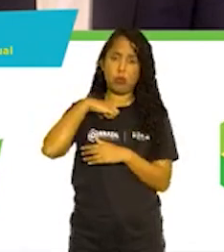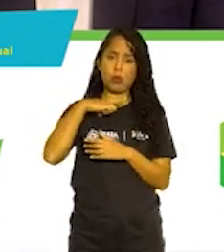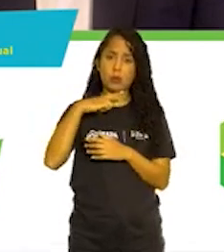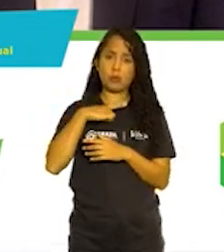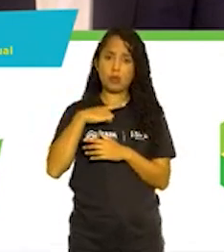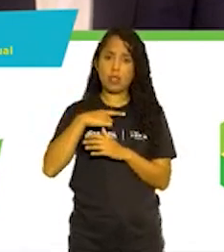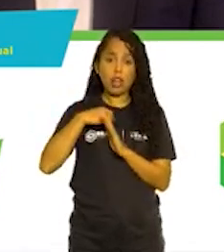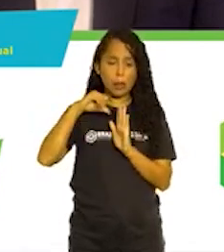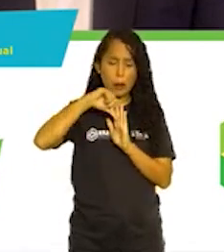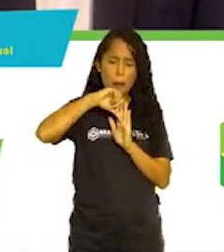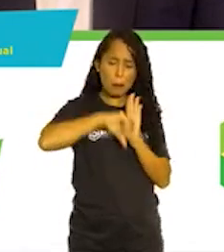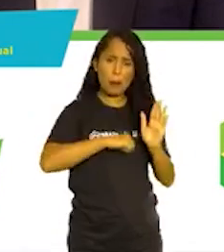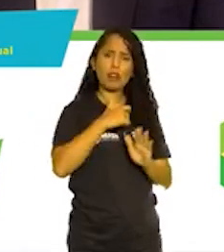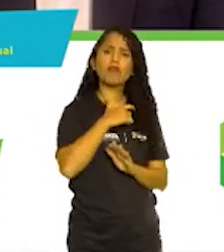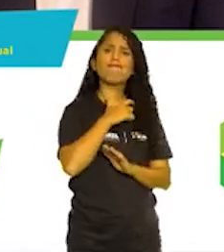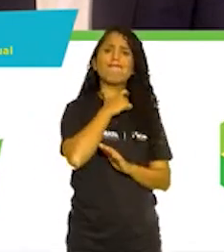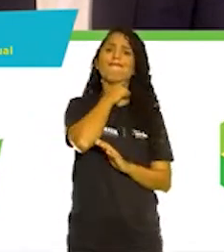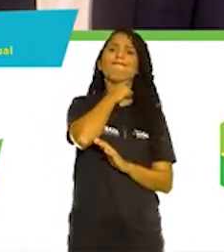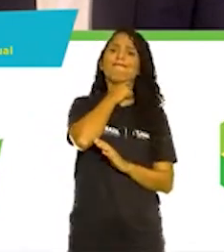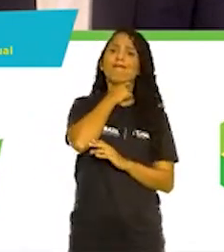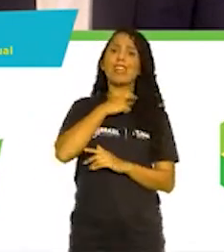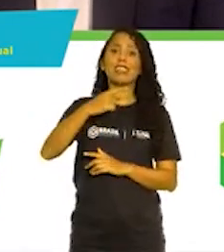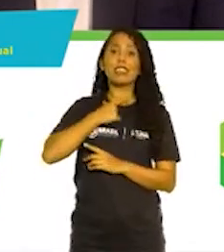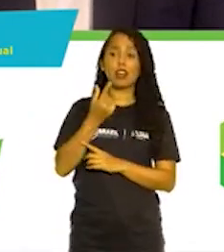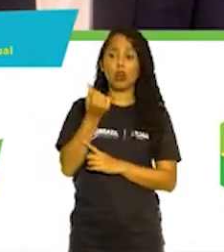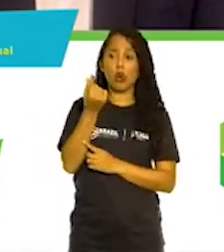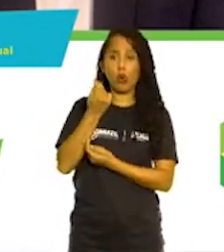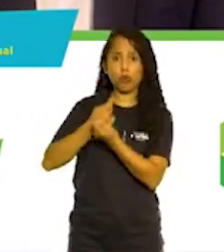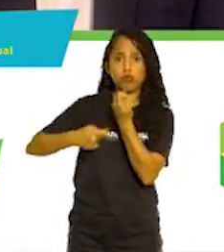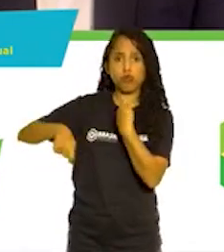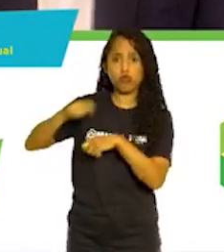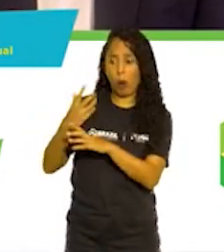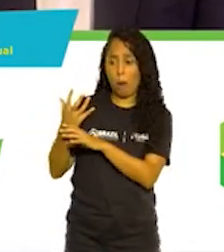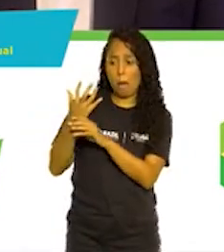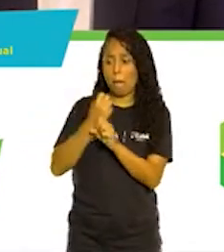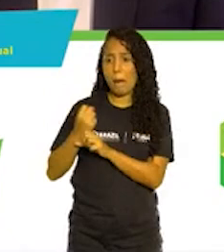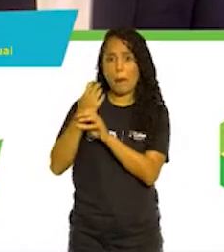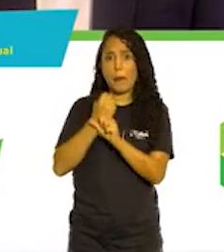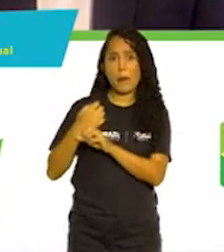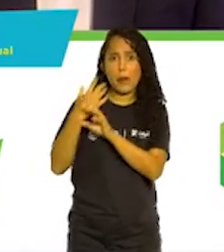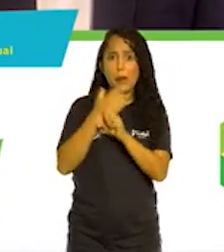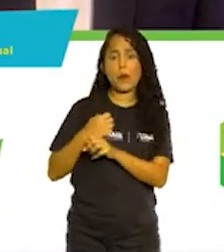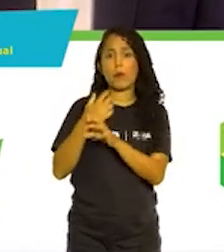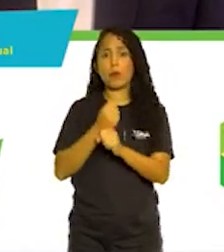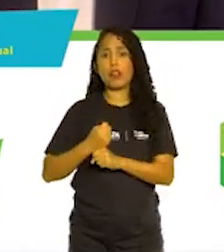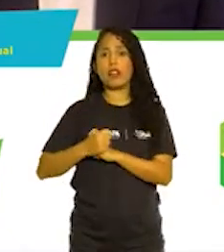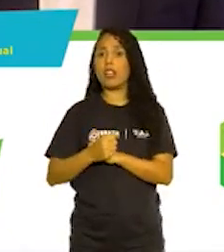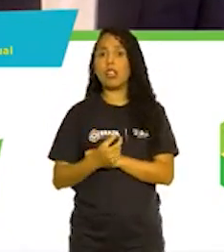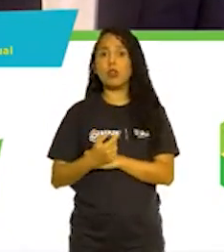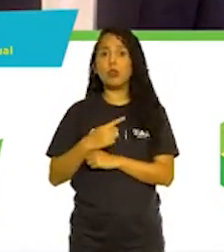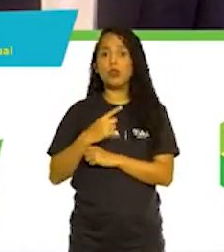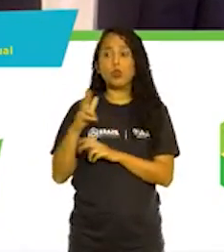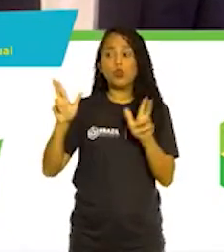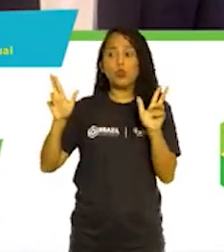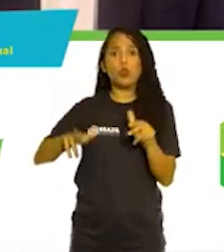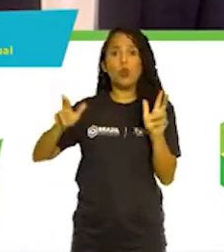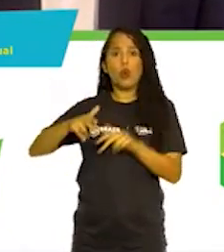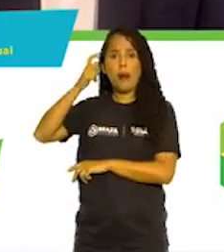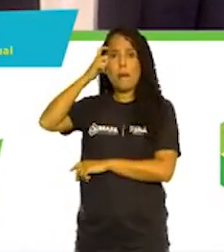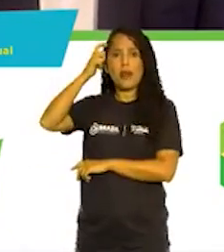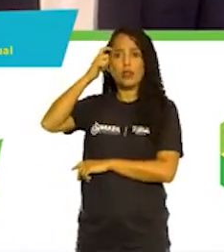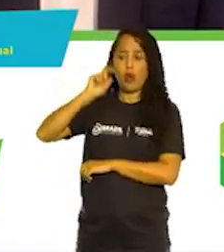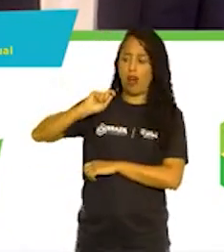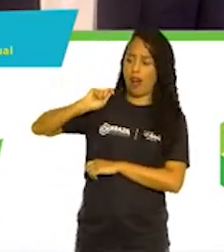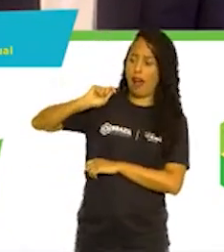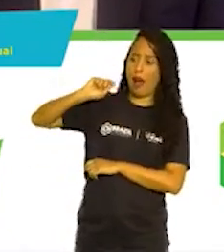com o orçamento, algo inédito. Nunca tínhamos pensado em chegar a abril com um